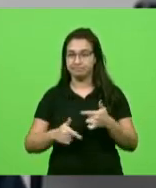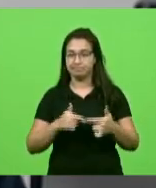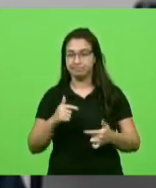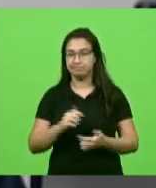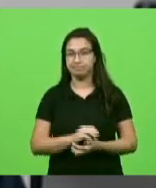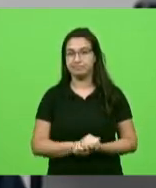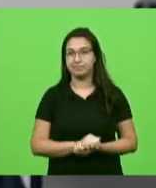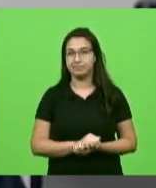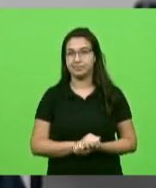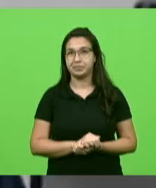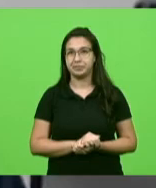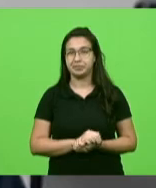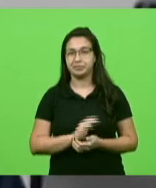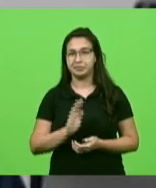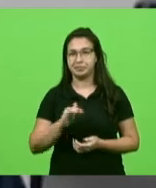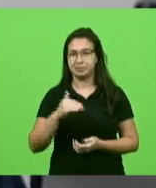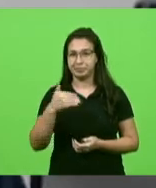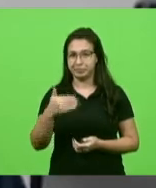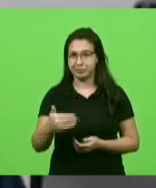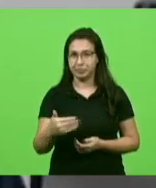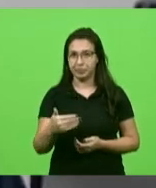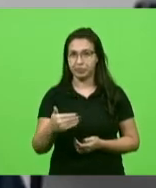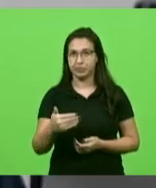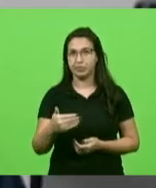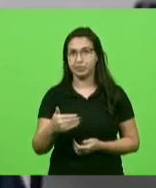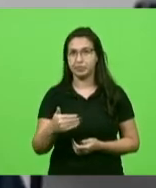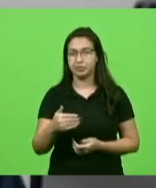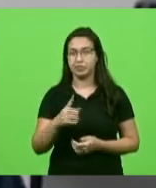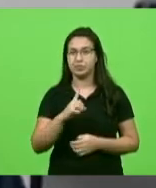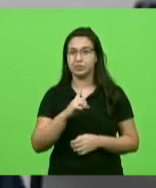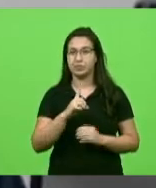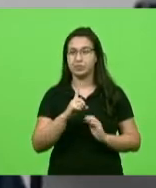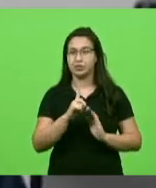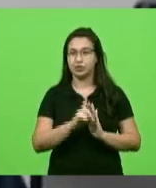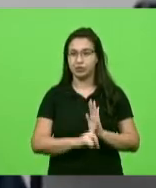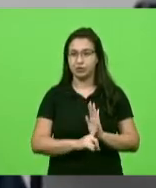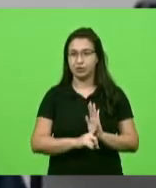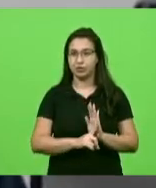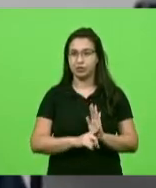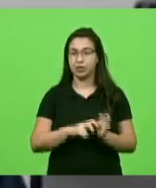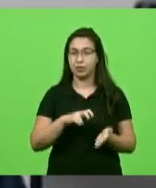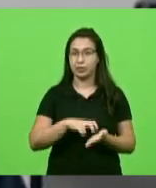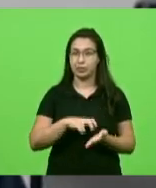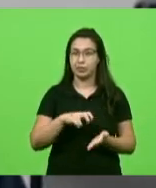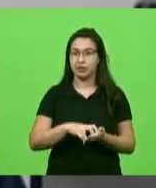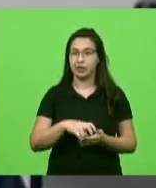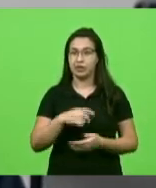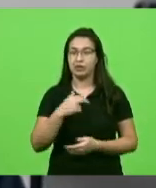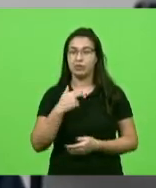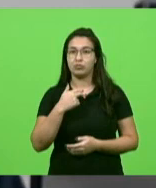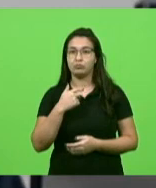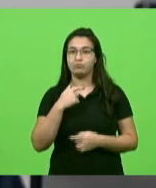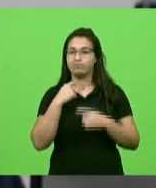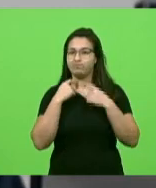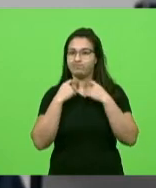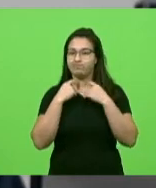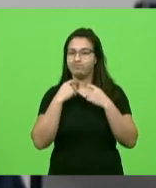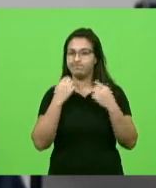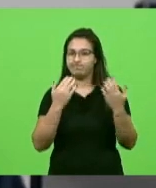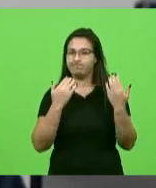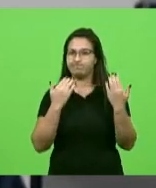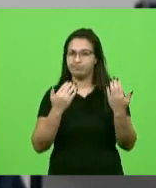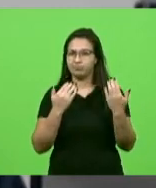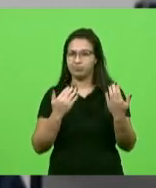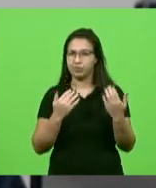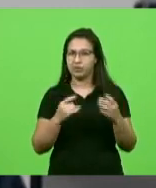geral do processo de habitantes de forma subsidiária nos conhecemos no Direito Processual Penal não se pode olvidar do representado se defende